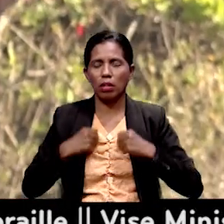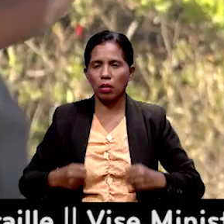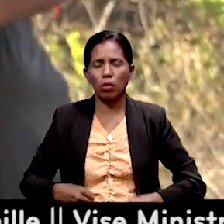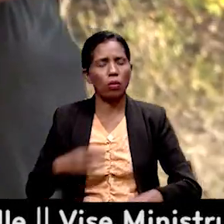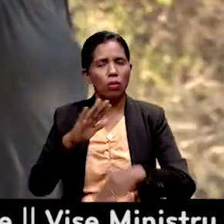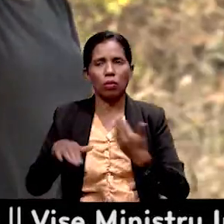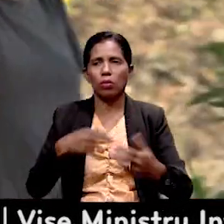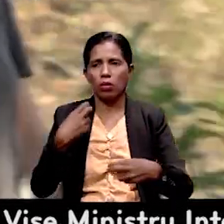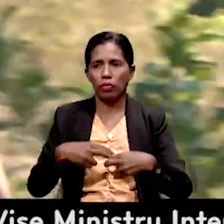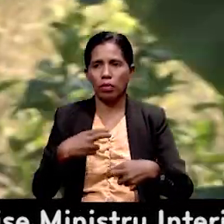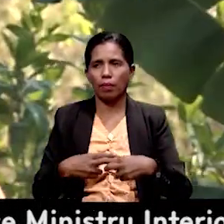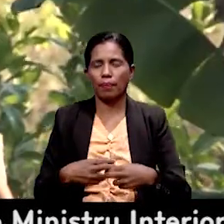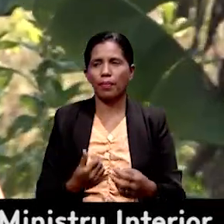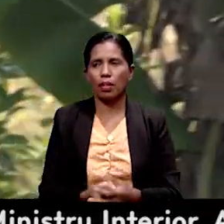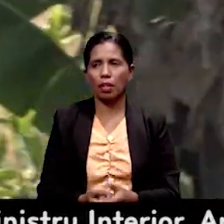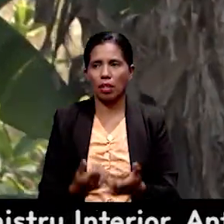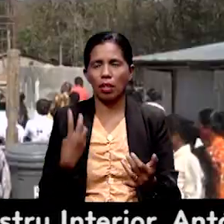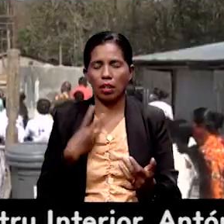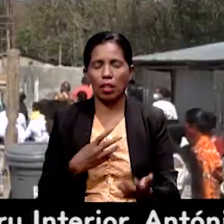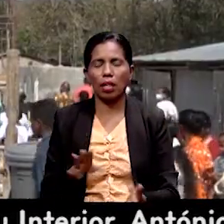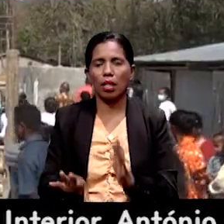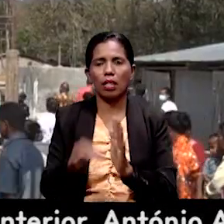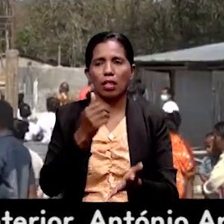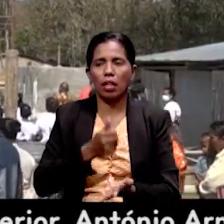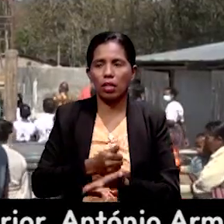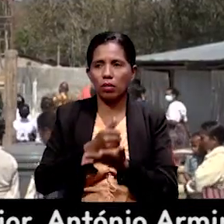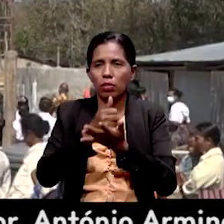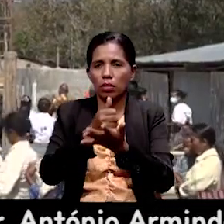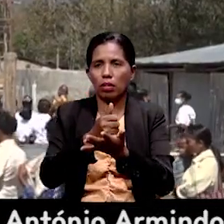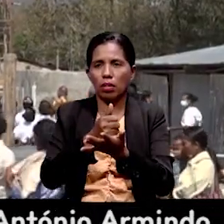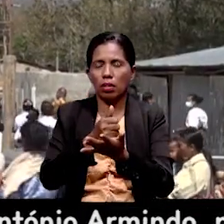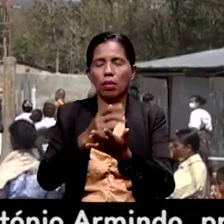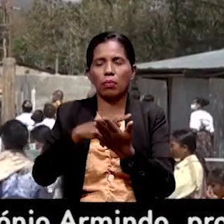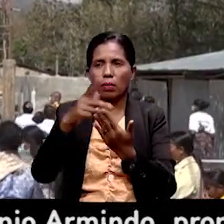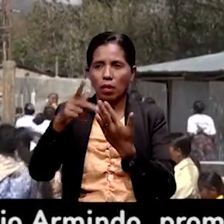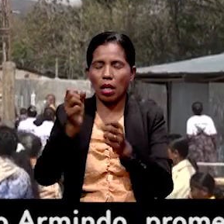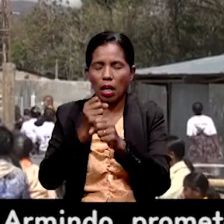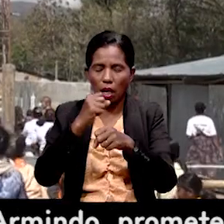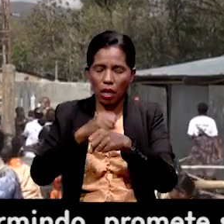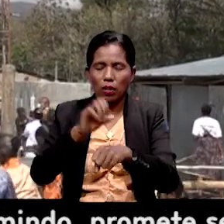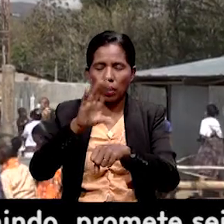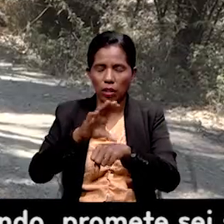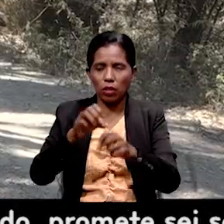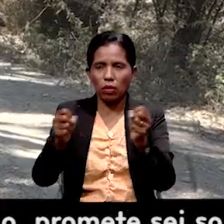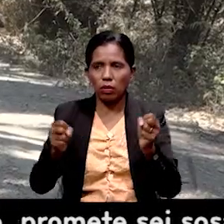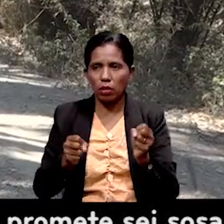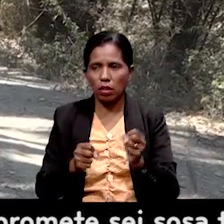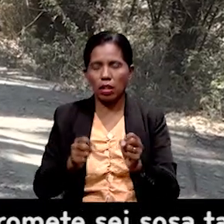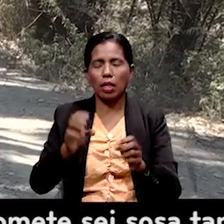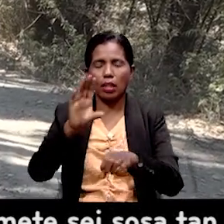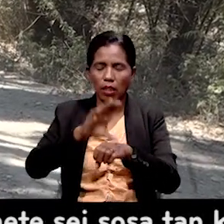usar sorte agora heita na ajuda os antigos unos a tua u pelo menos o capela guanida suku botida nem capela que guanida